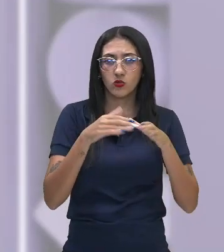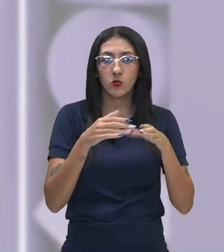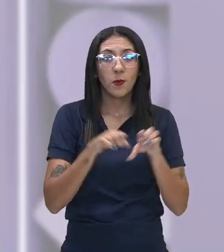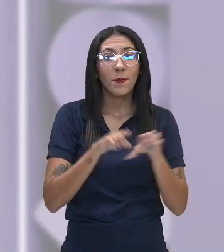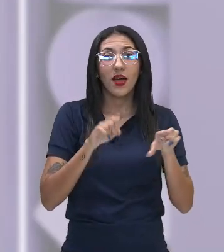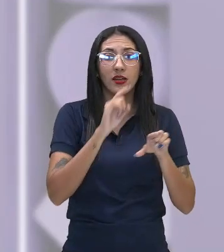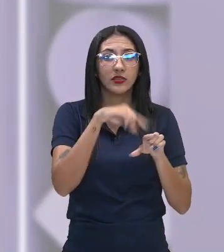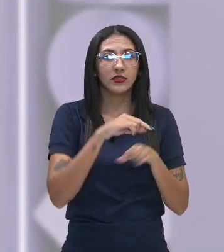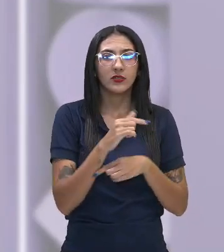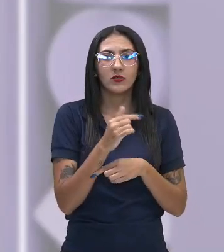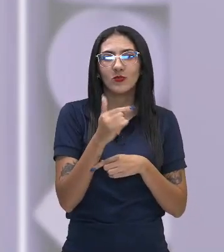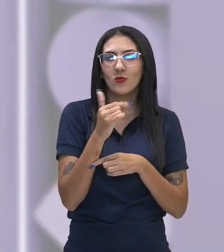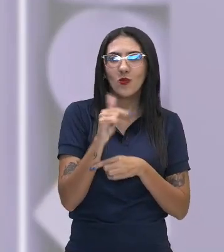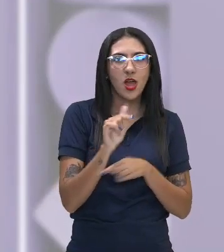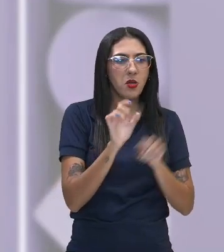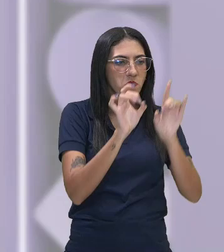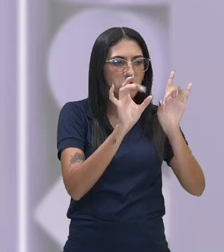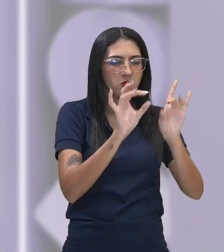uma escritura sagrada.